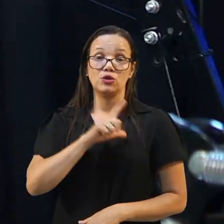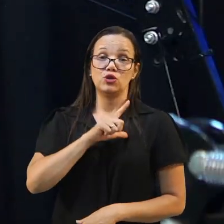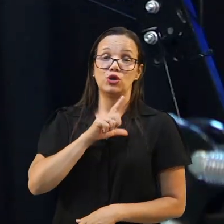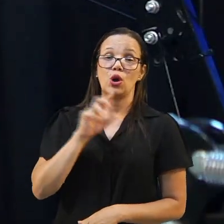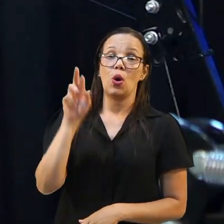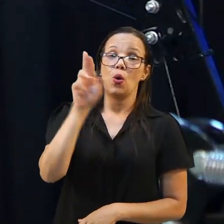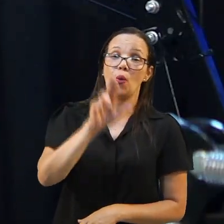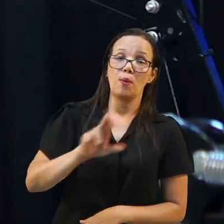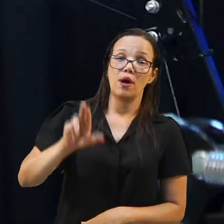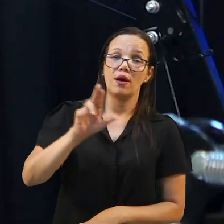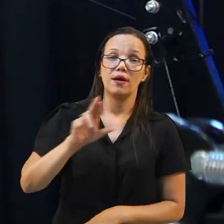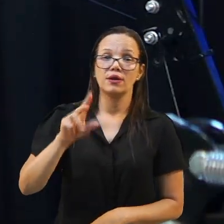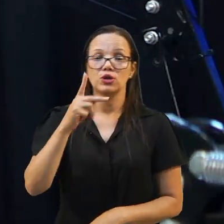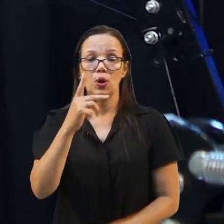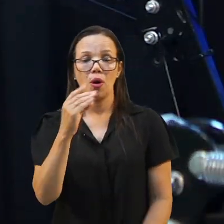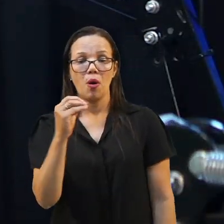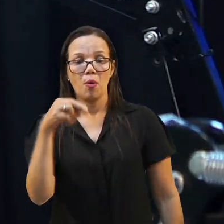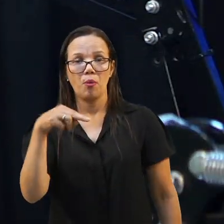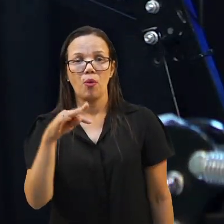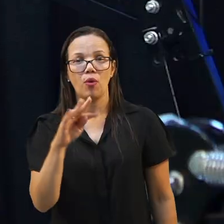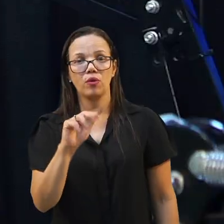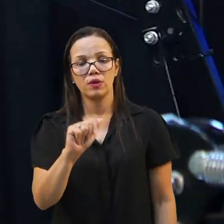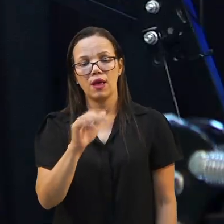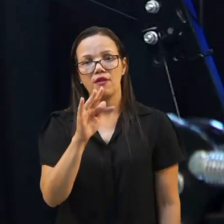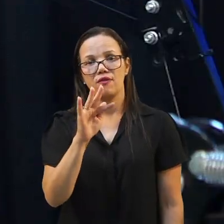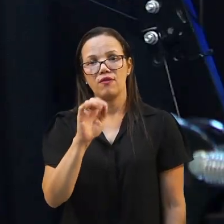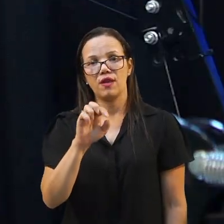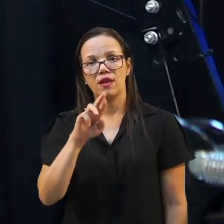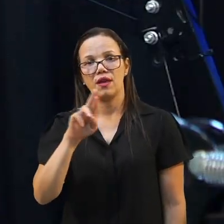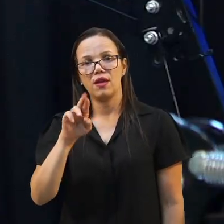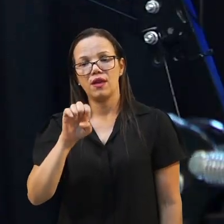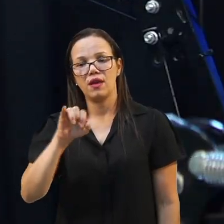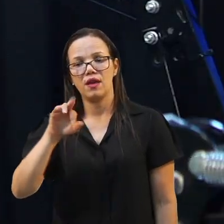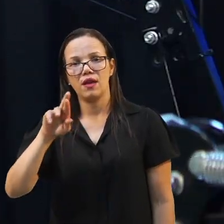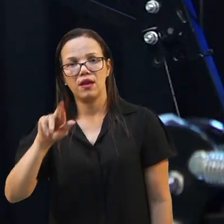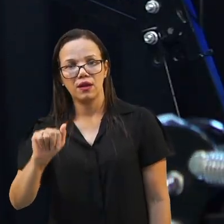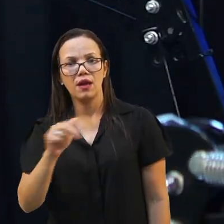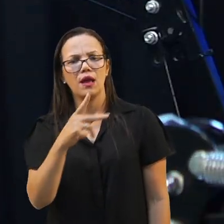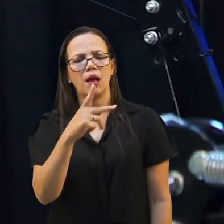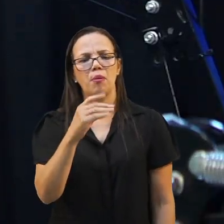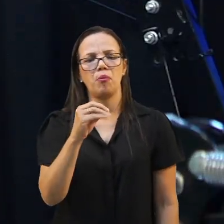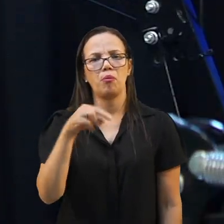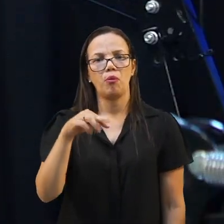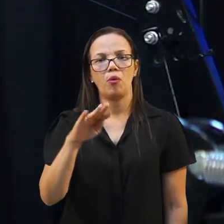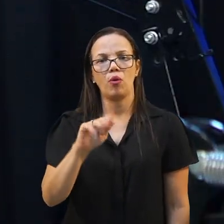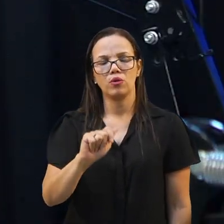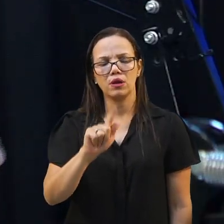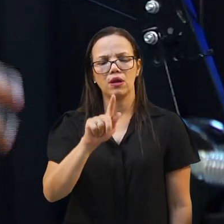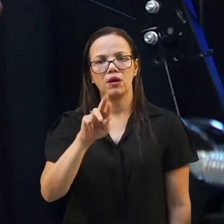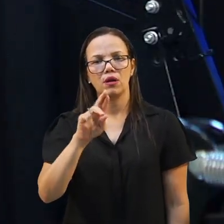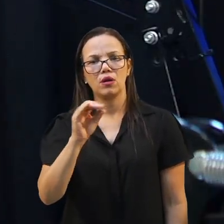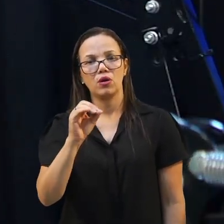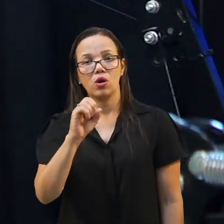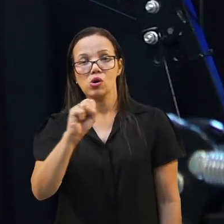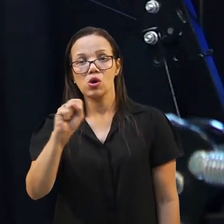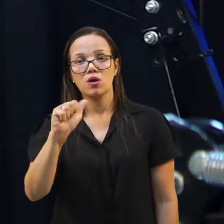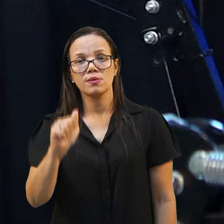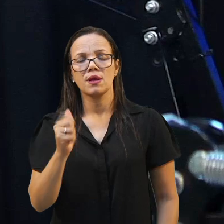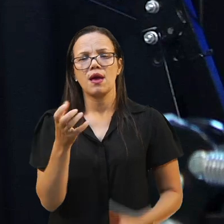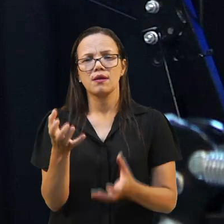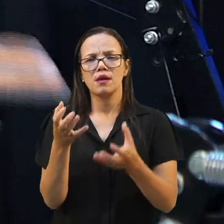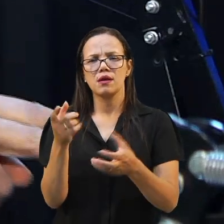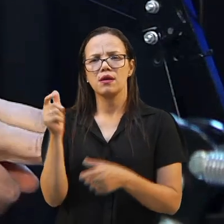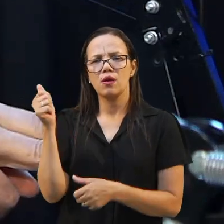e Ponta Grossa. E eu fiz estágio nos 3 lugares. E eles queriam que eu permanecesse em São Paulo por 2